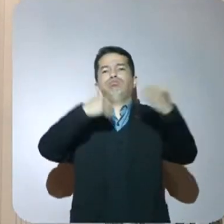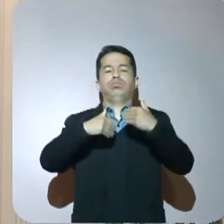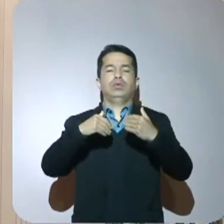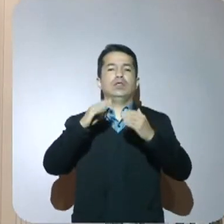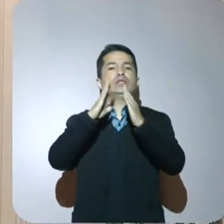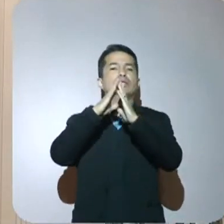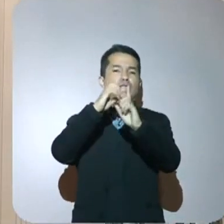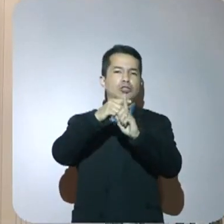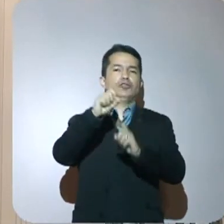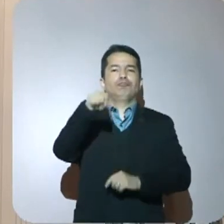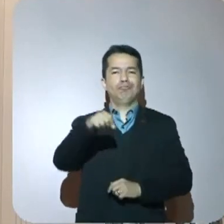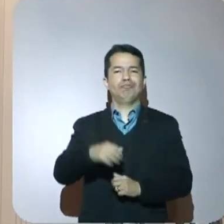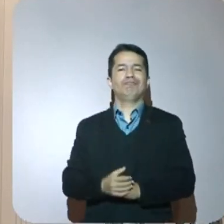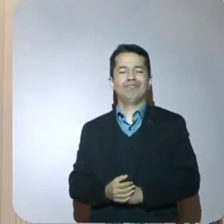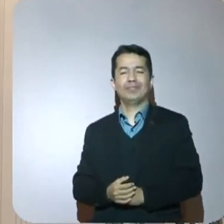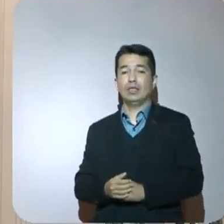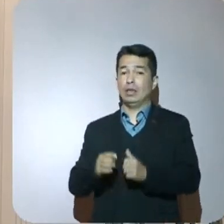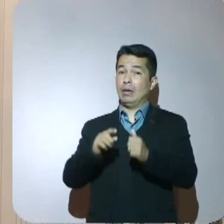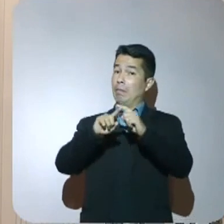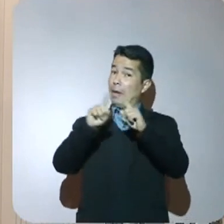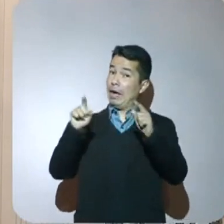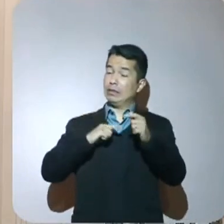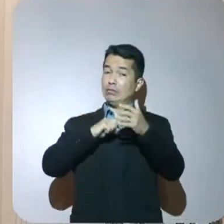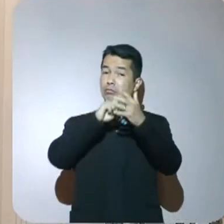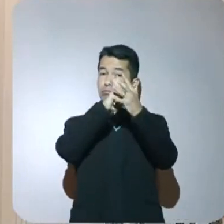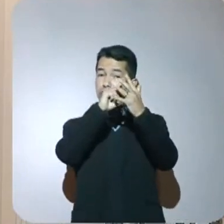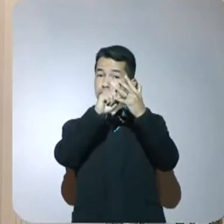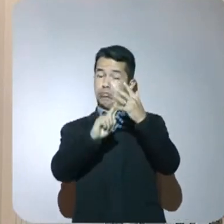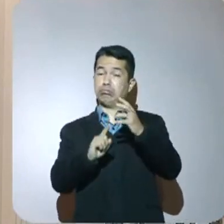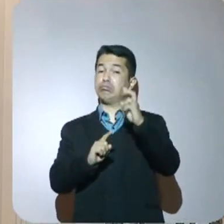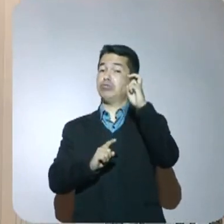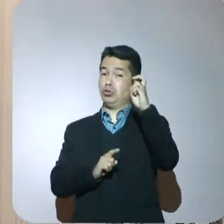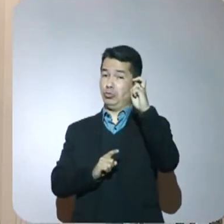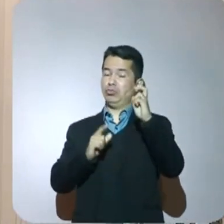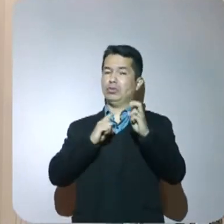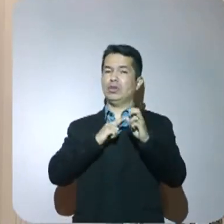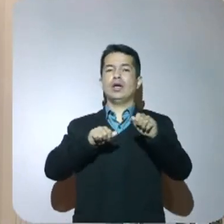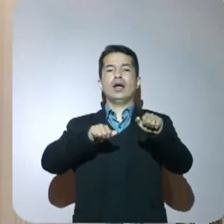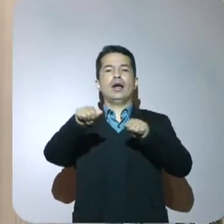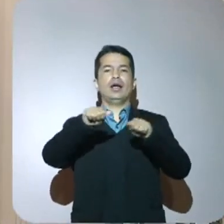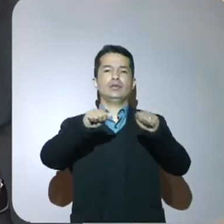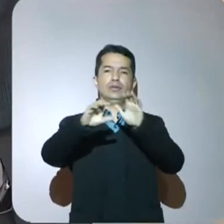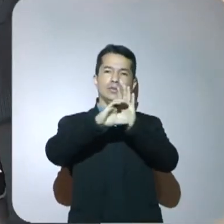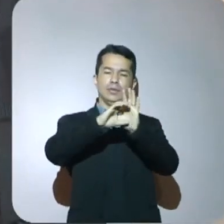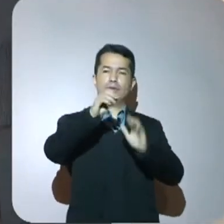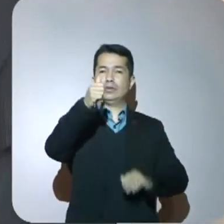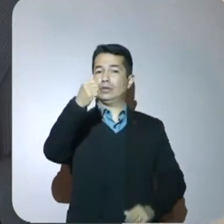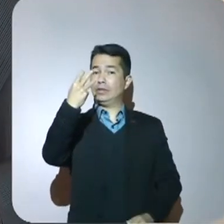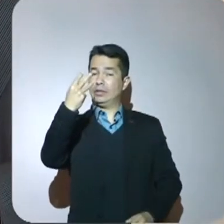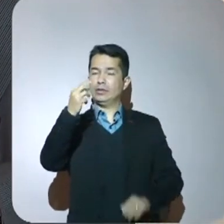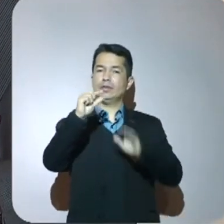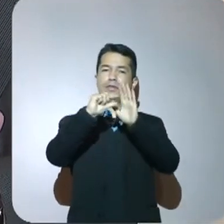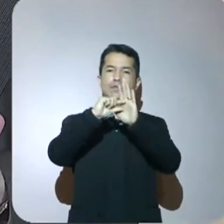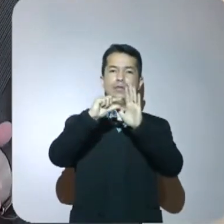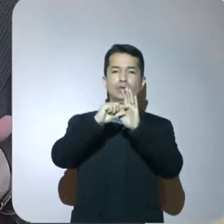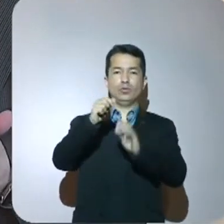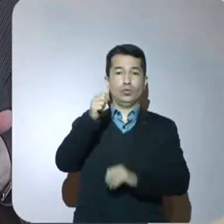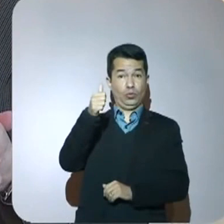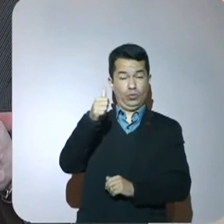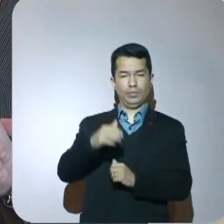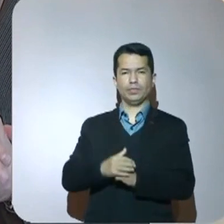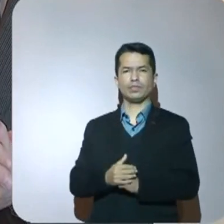muito importante. Ela se encontra em Atos 13, verso 1, onde a Bíblia diz assim: na igreja de